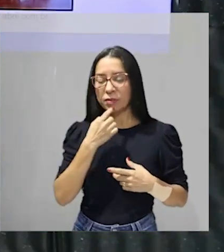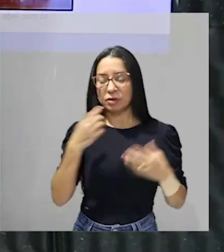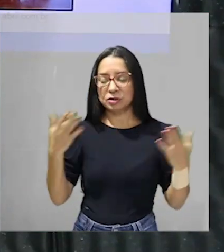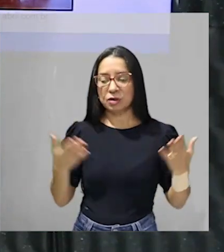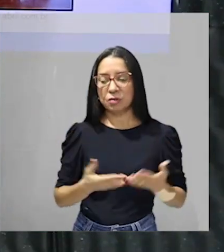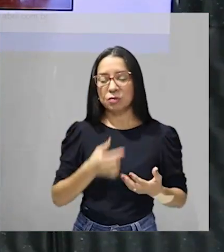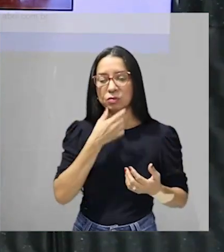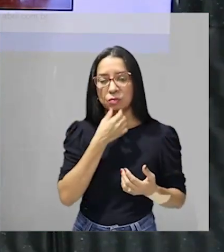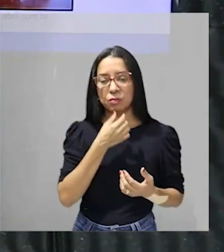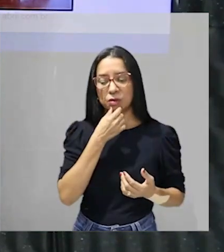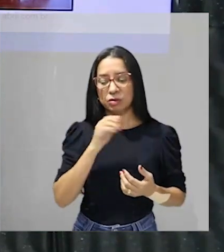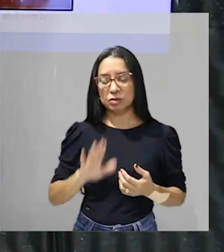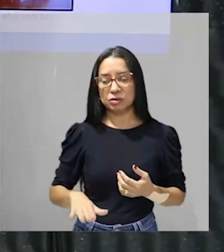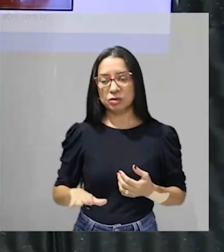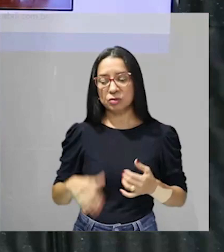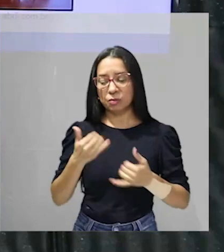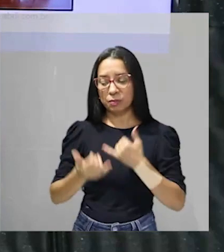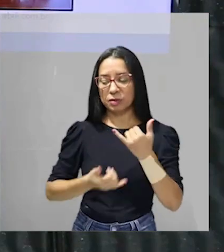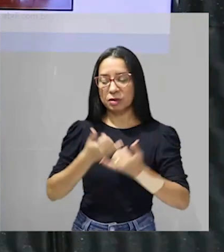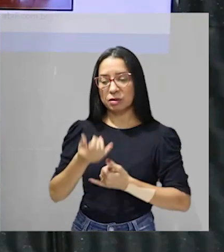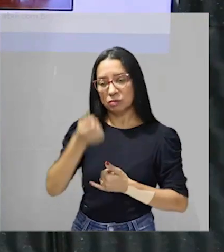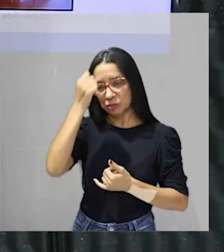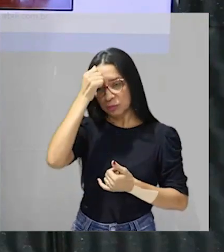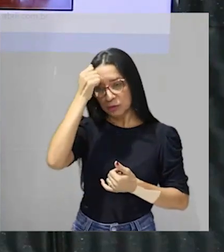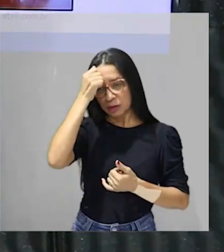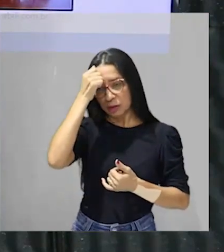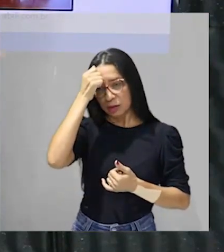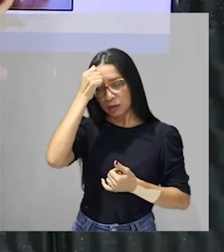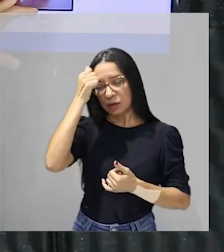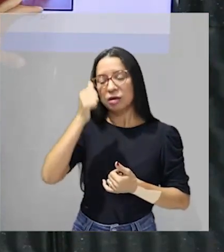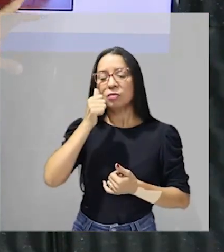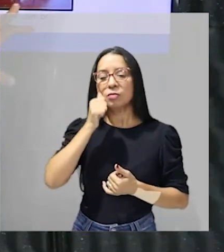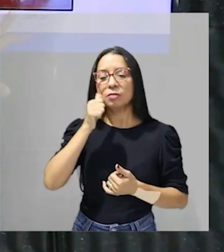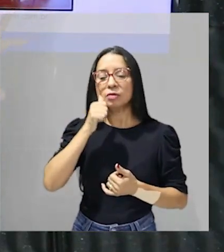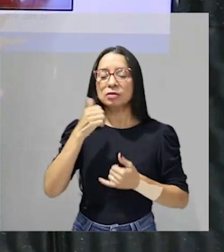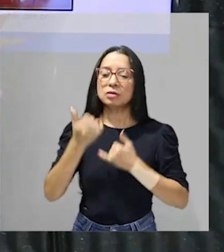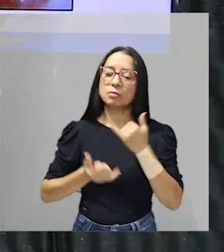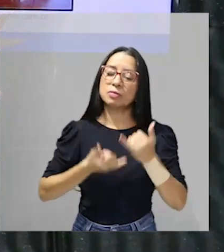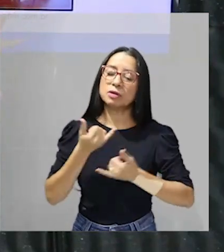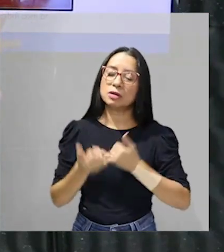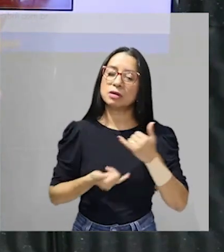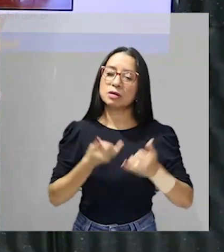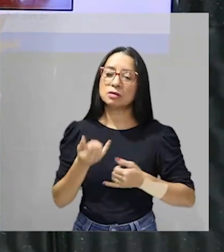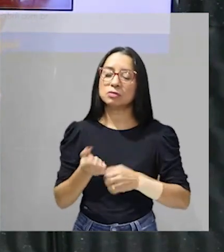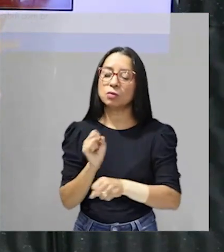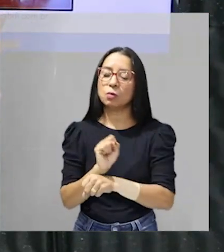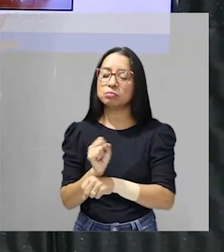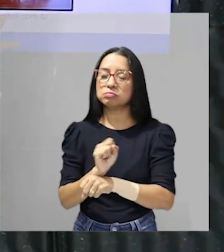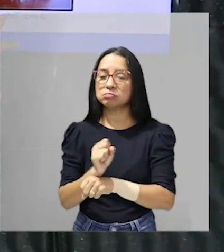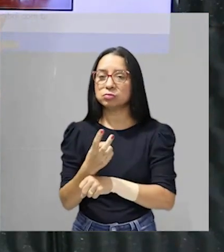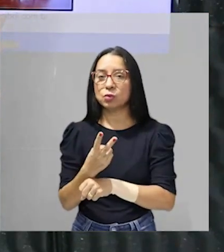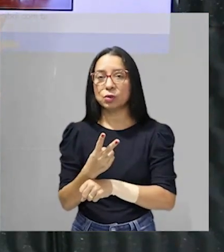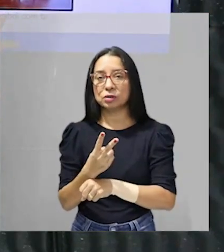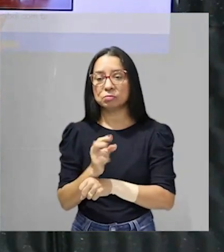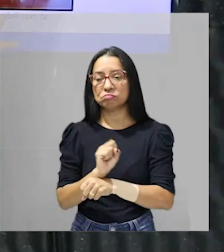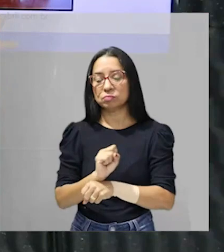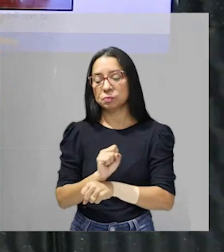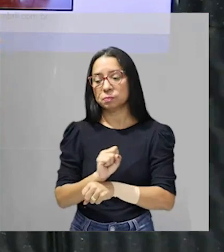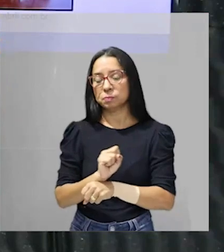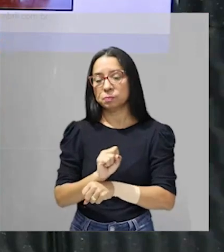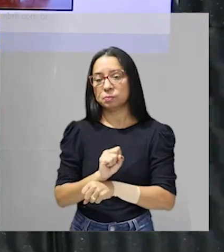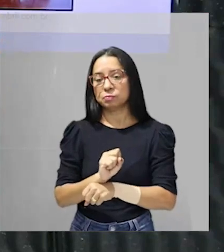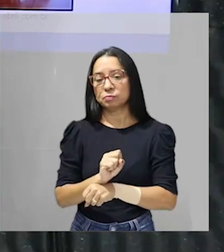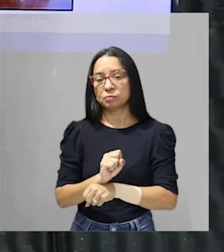de um menino brincando de boneca e de uma menina brincando com vários com dois carrinhos aqui